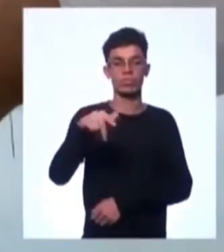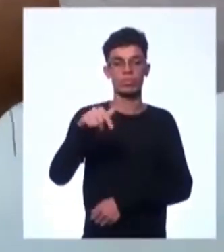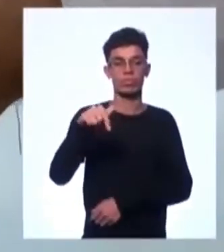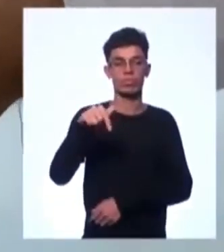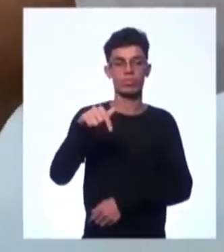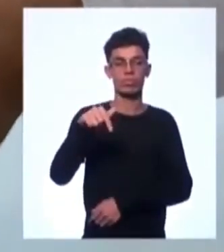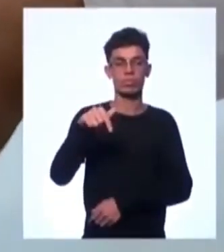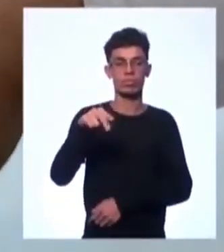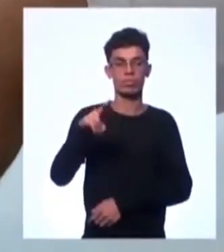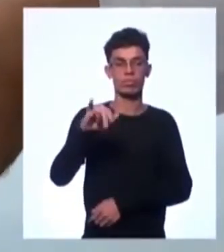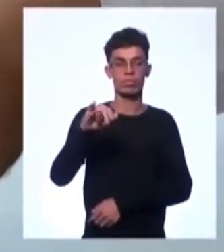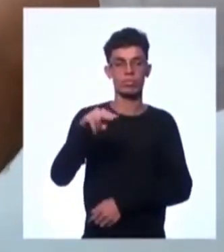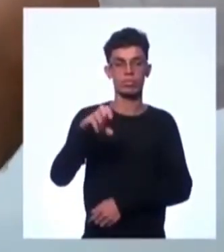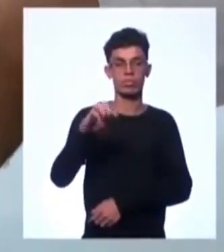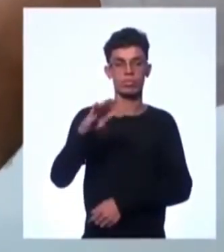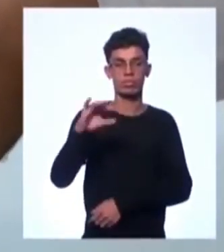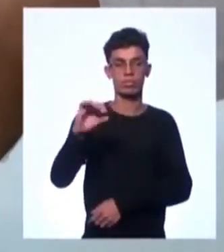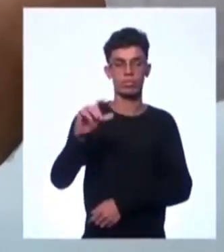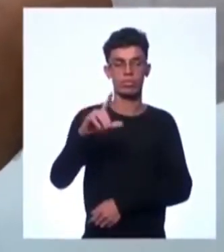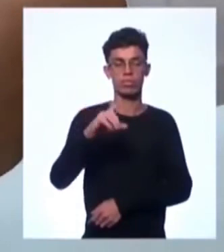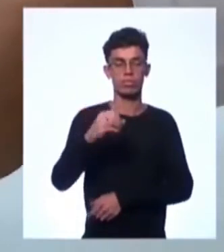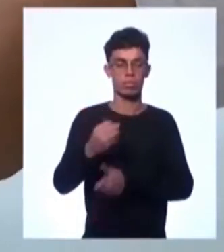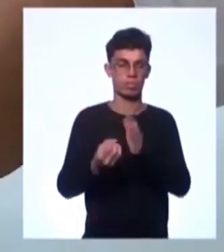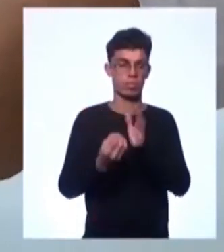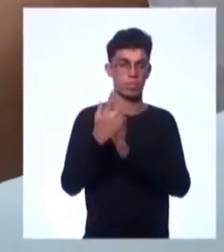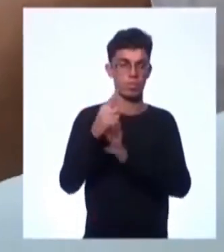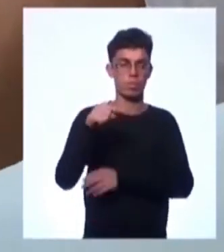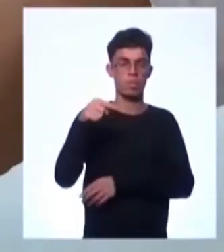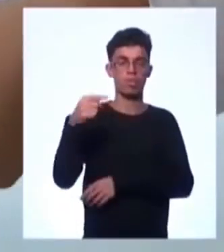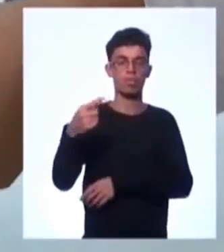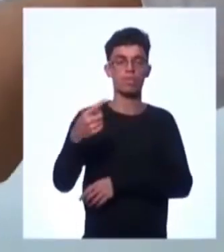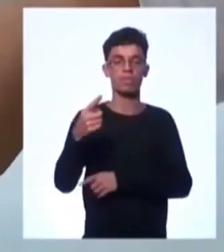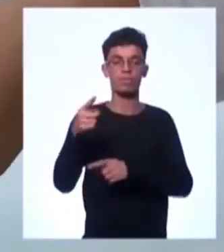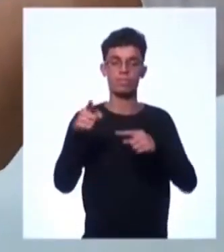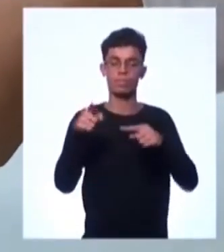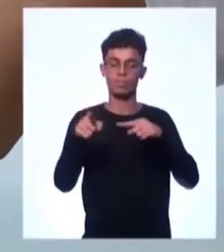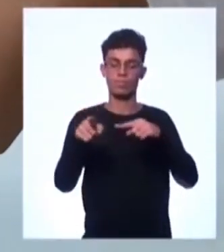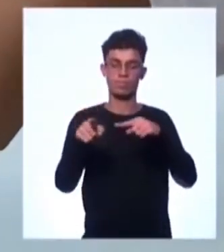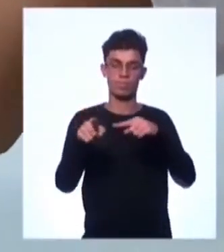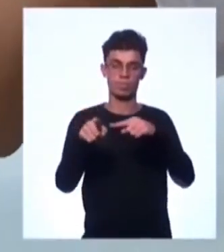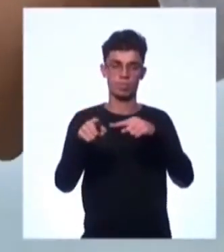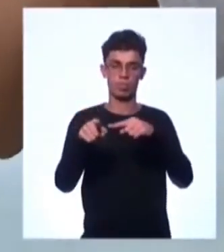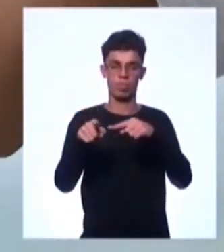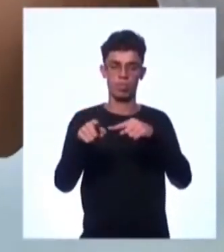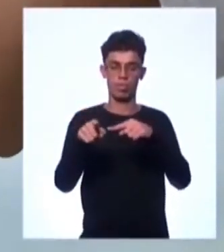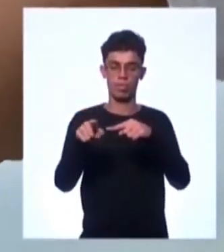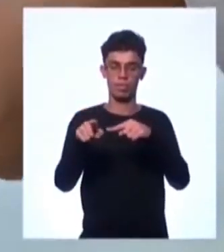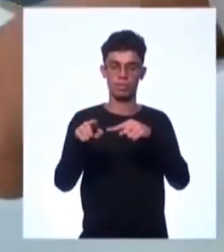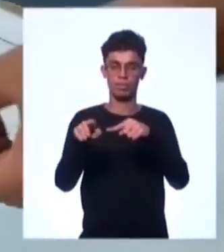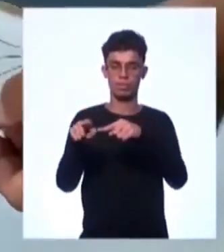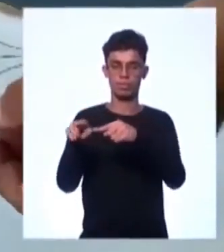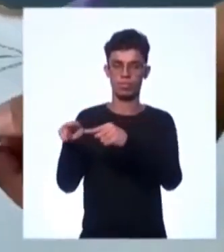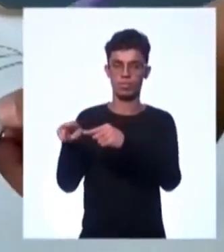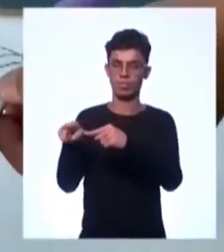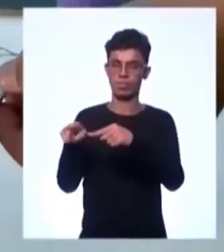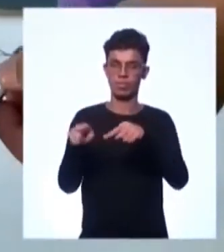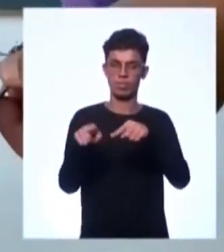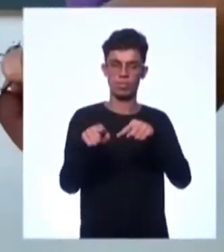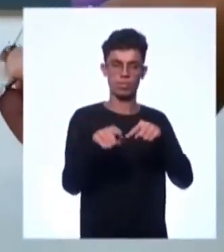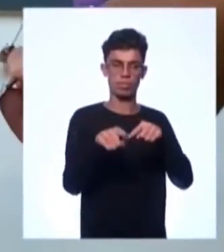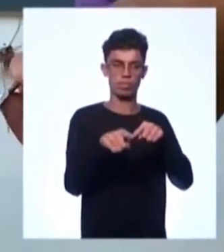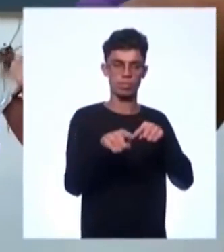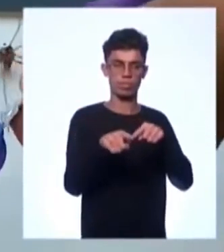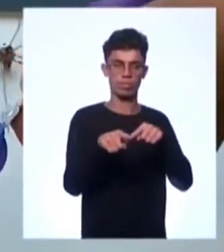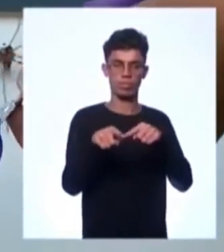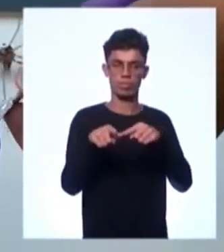direção. Criei um outro perpendicular aqui, nessa outra direção, né? Vou aproximar aqui as direções. Isso. Bom, a agulha não